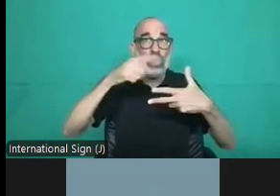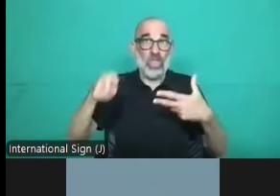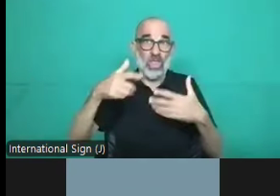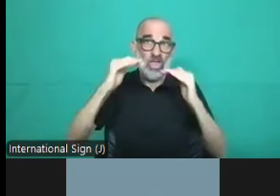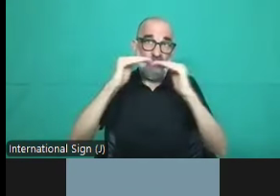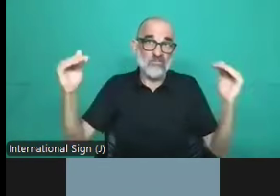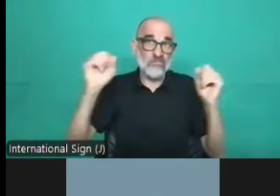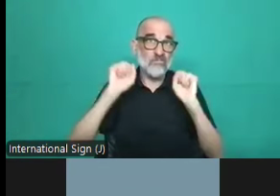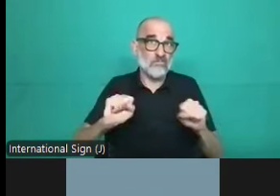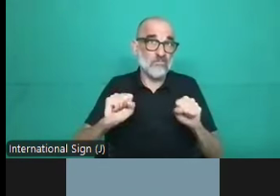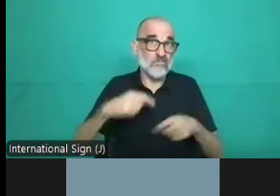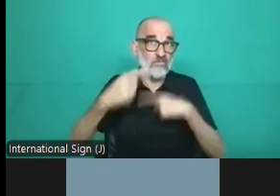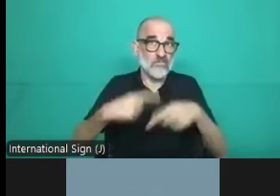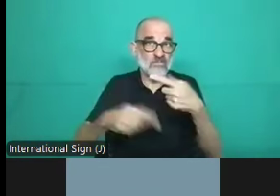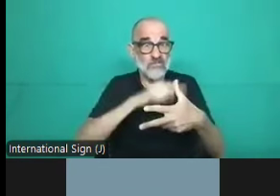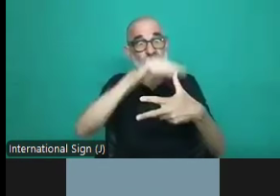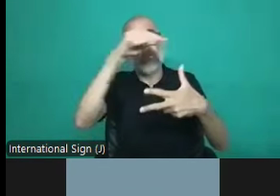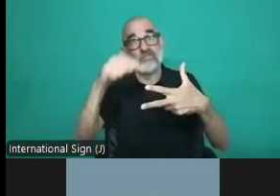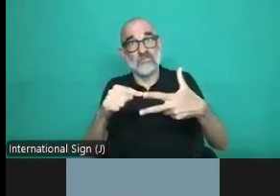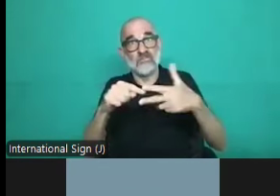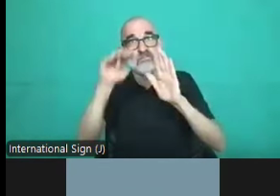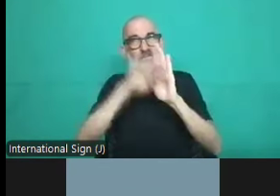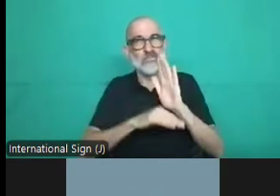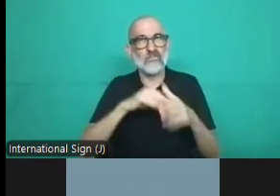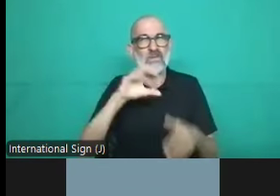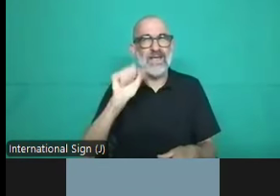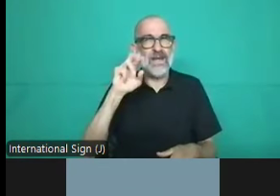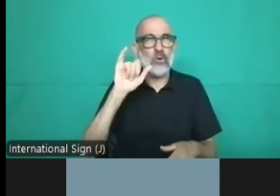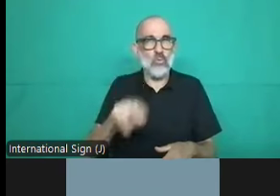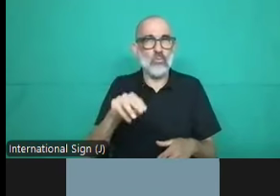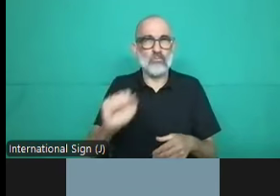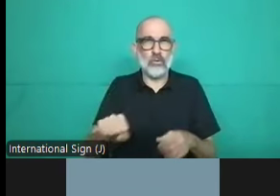parte relacionada do cérebro, que é a corteza frontal.